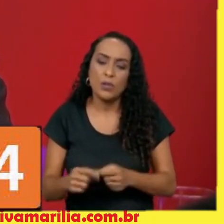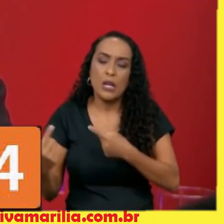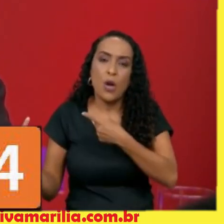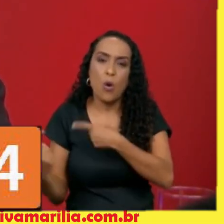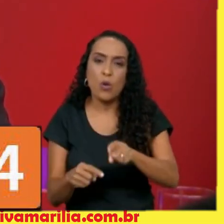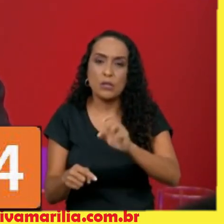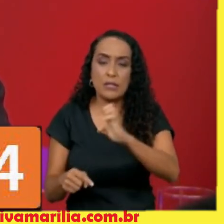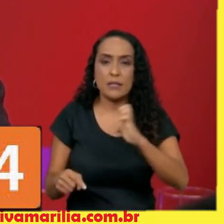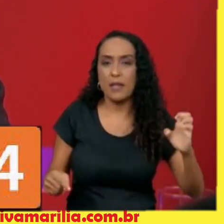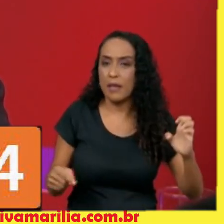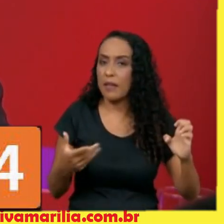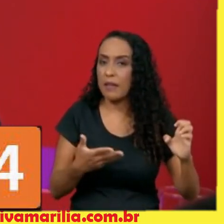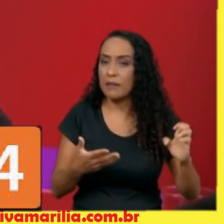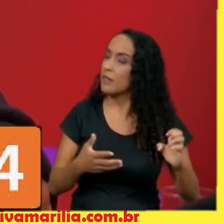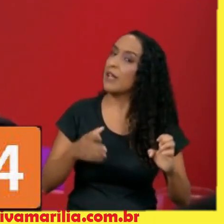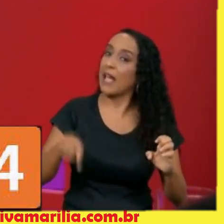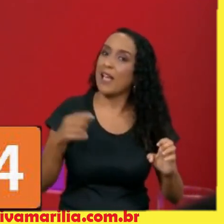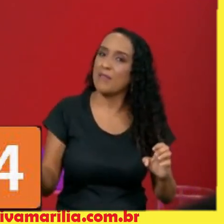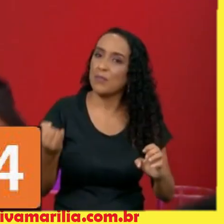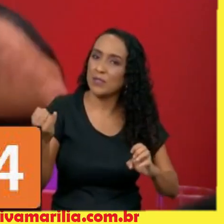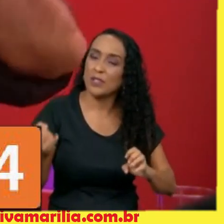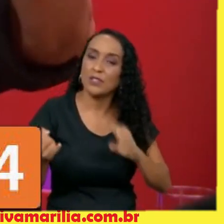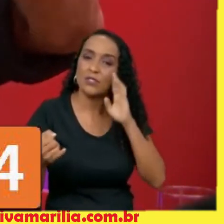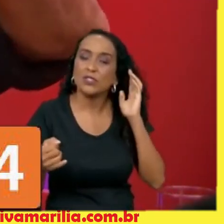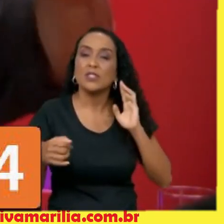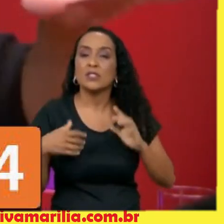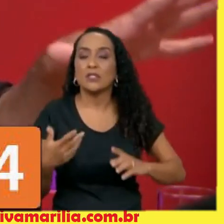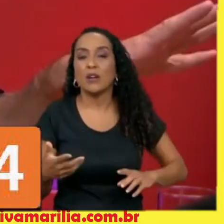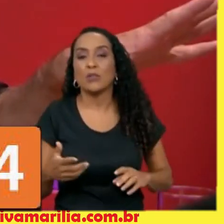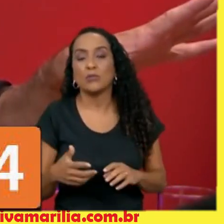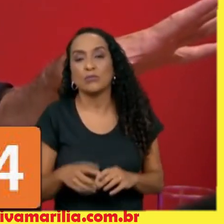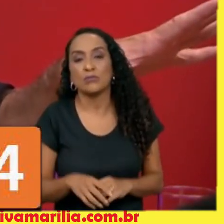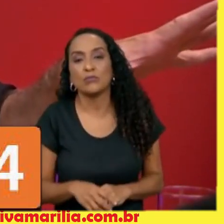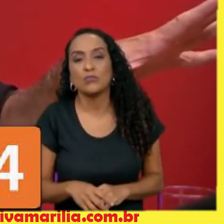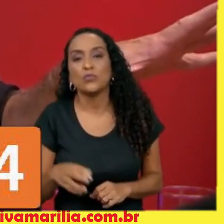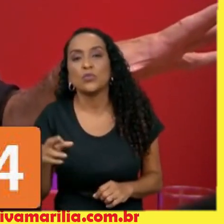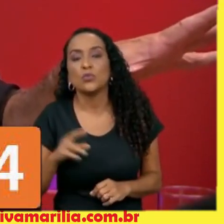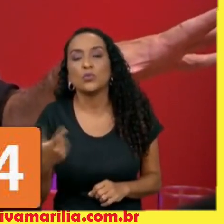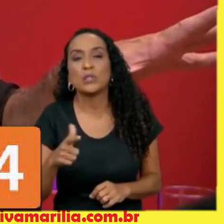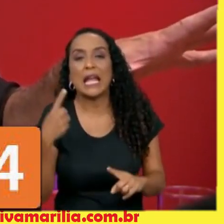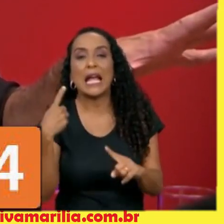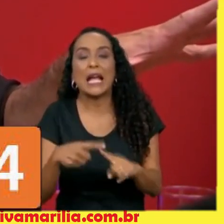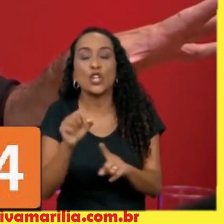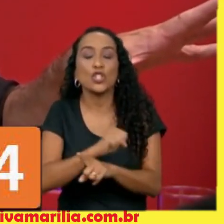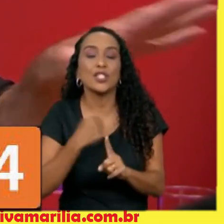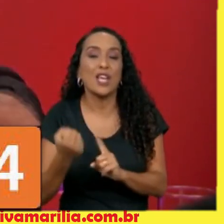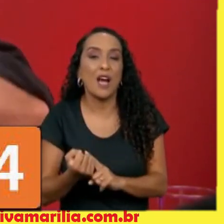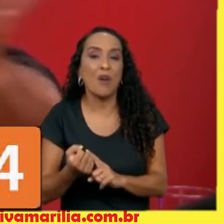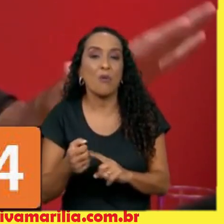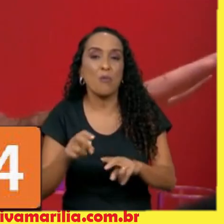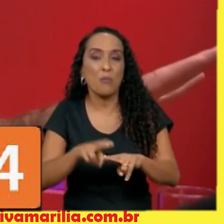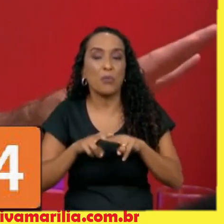anti-esquerdismo é essencial, né? Entende? Porque aí quer dizer, não existem causas sociais para a dela do